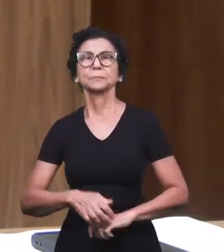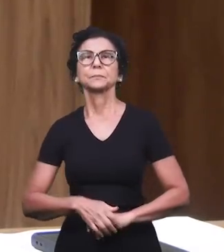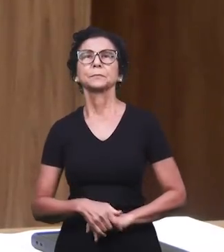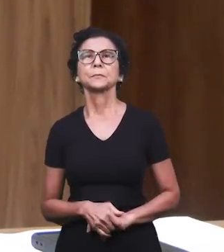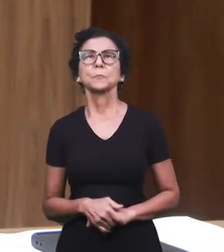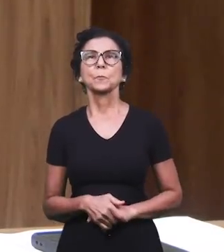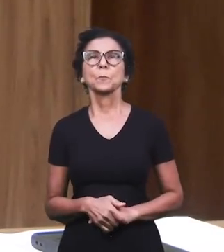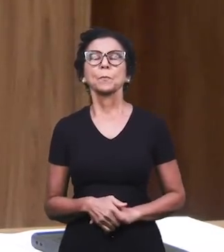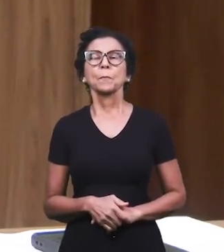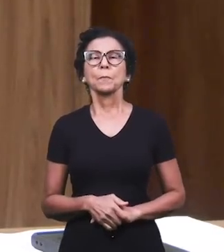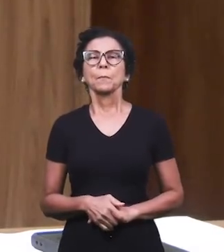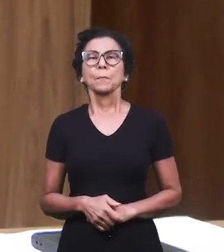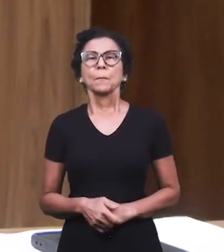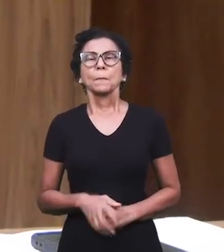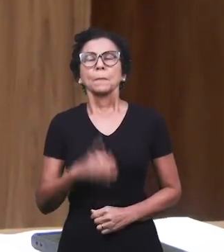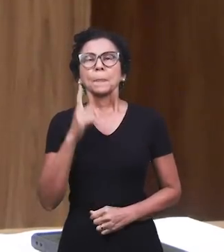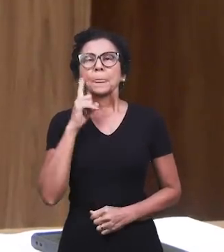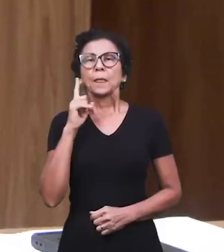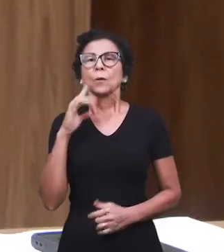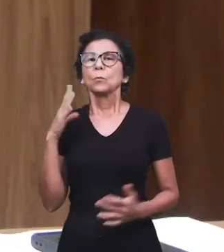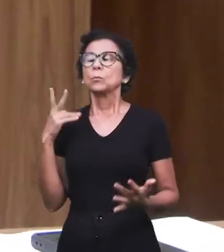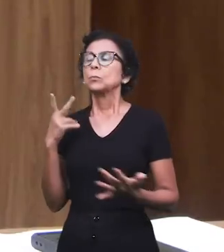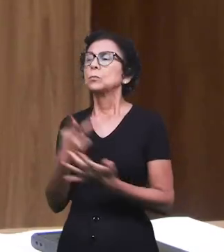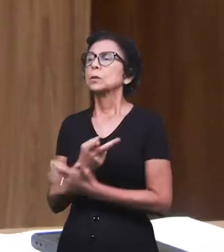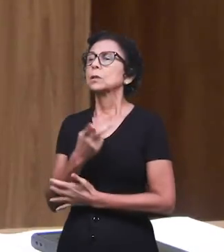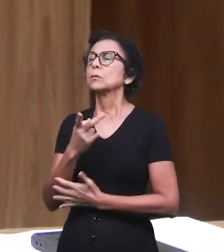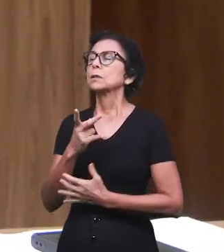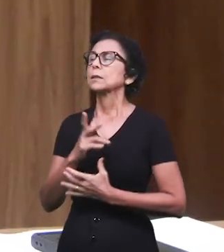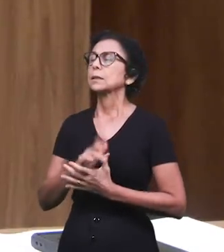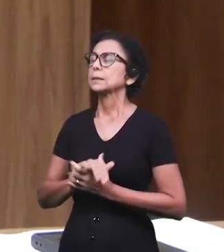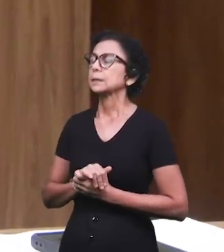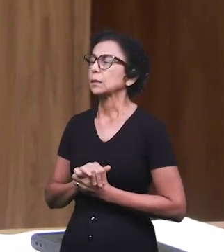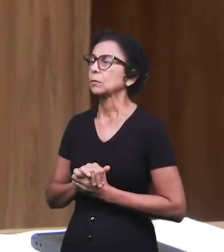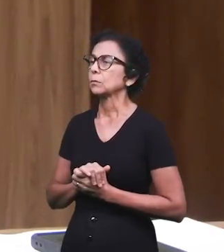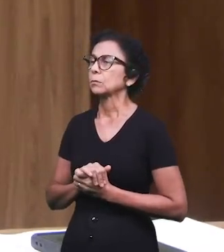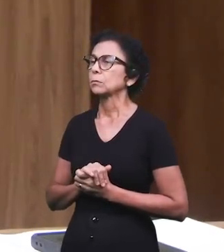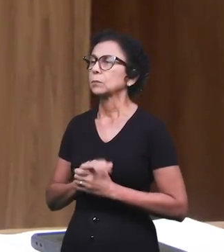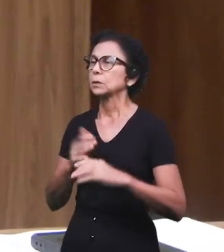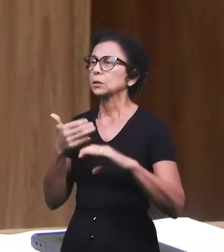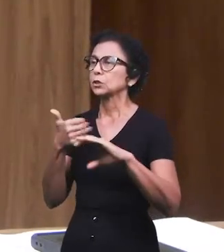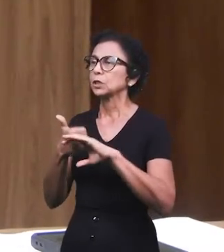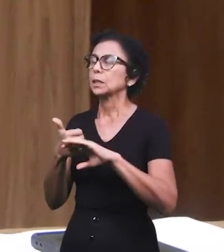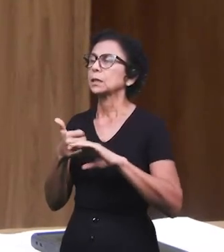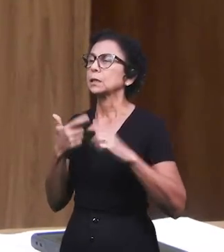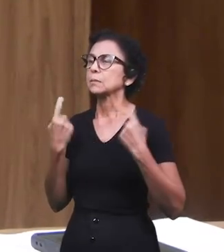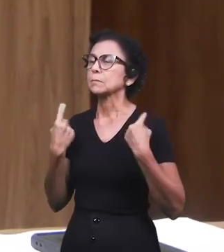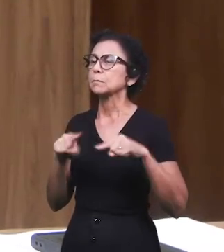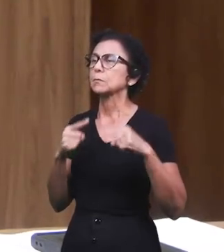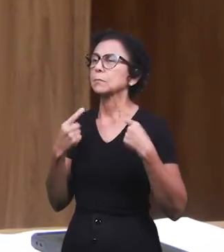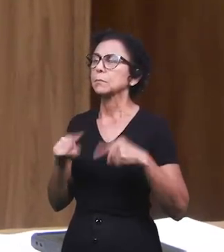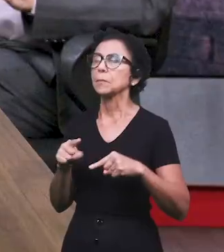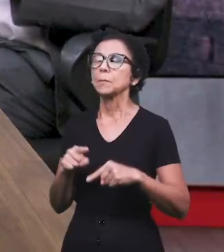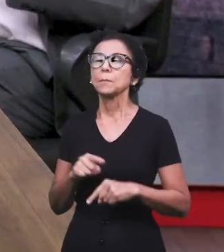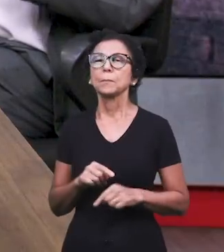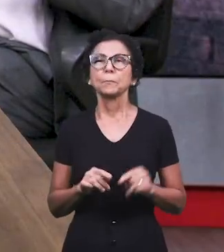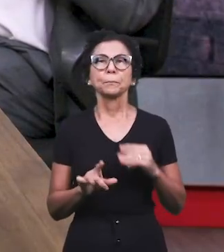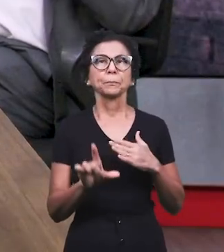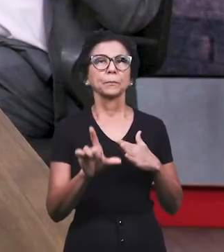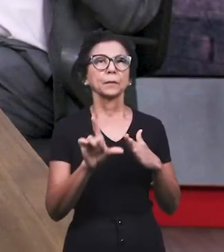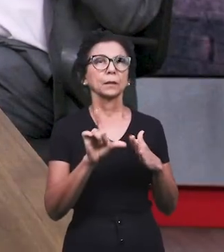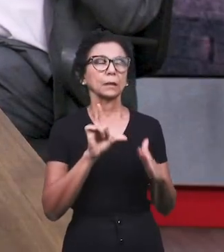exatamente o que aconteceu com a perseguição do Império ao cristianismo. Né? Sim. Agora, é outro detalhe, né? Antes